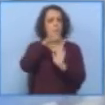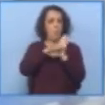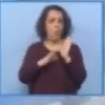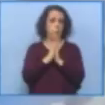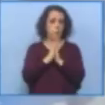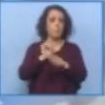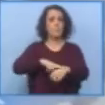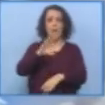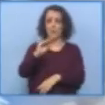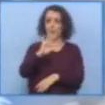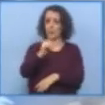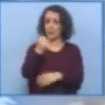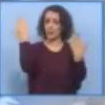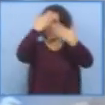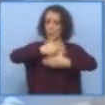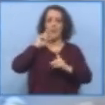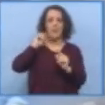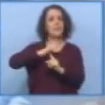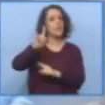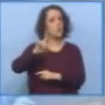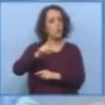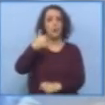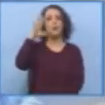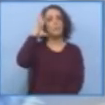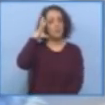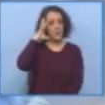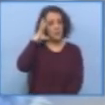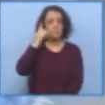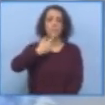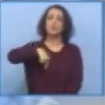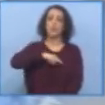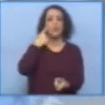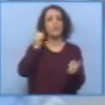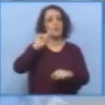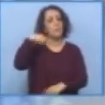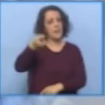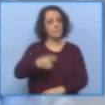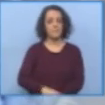pelas 22h45 na Antena 1. Tenha então uma muito boa tarde. Nós regressamos amanhã.